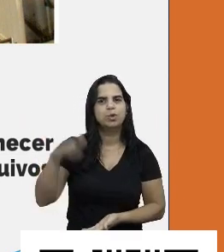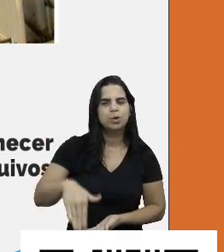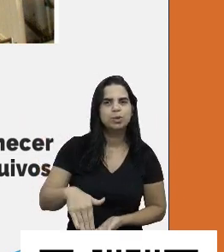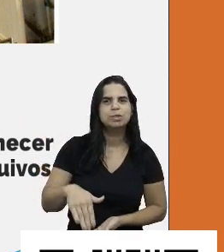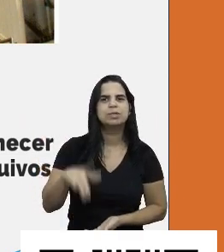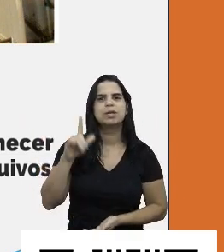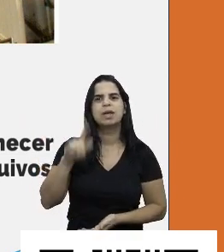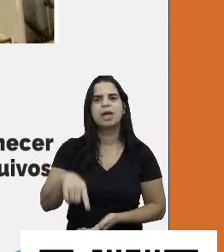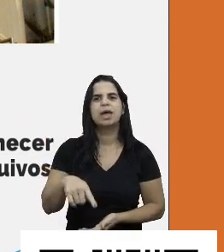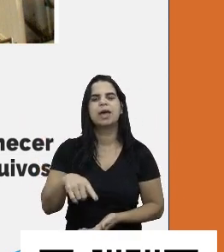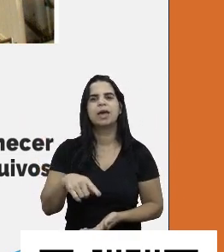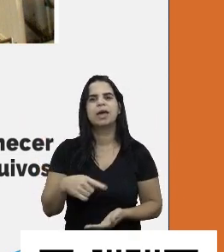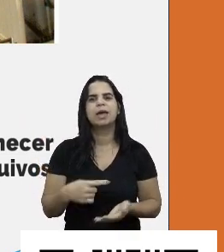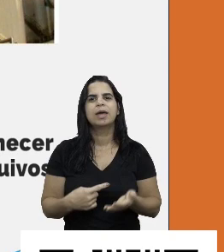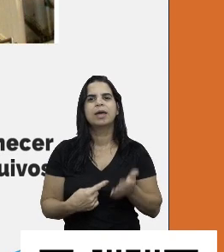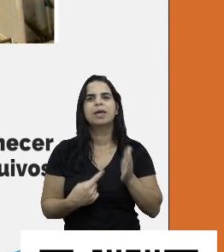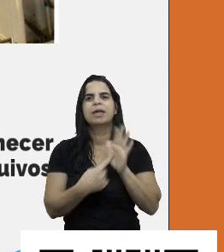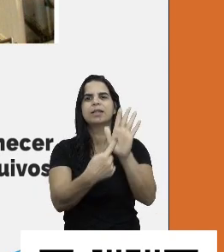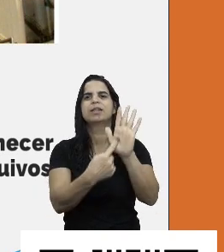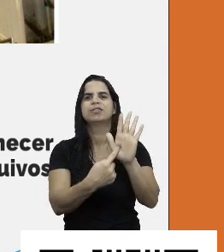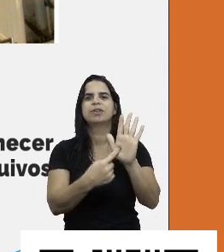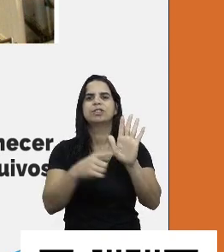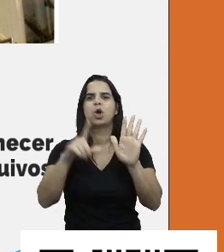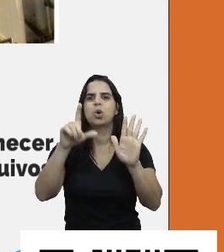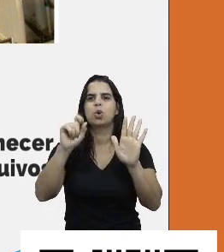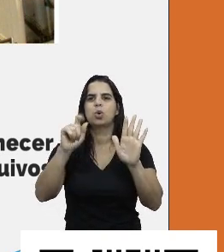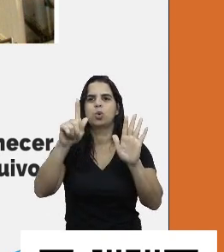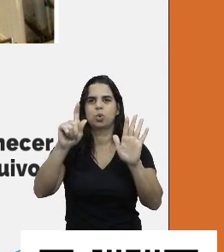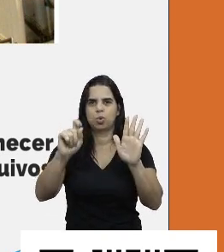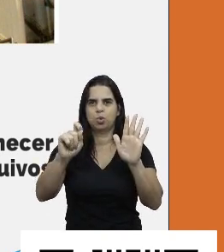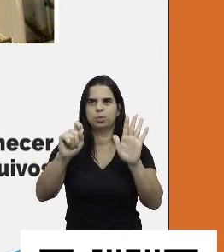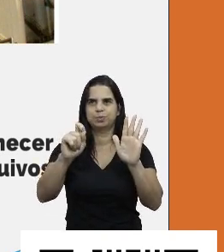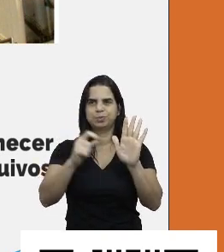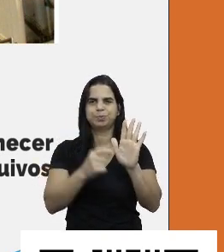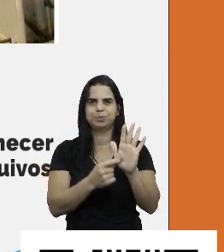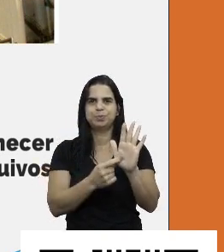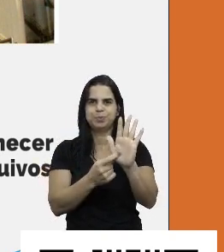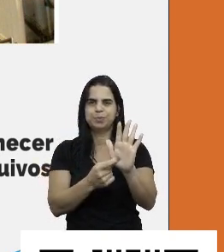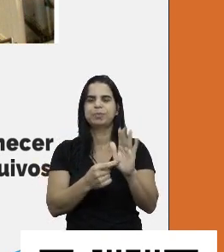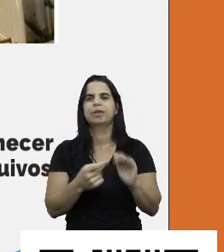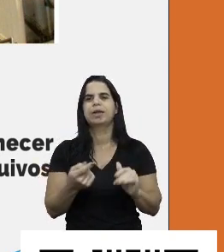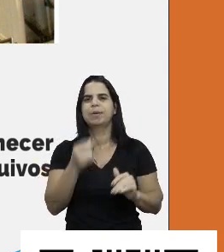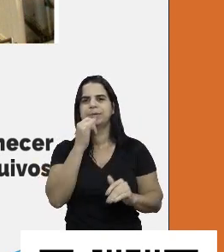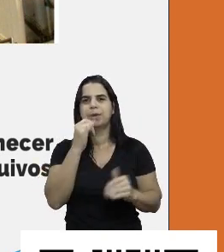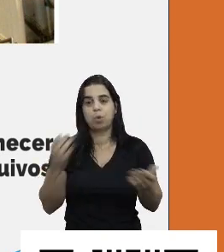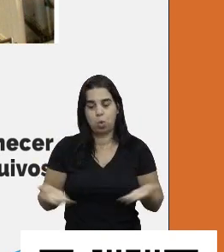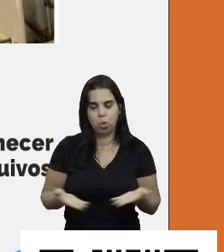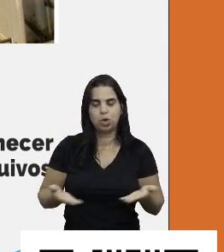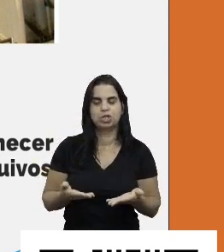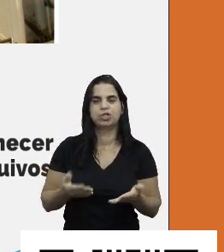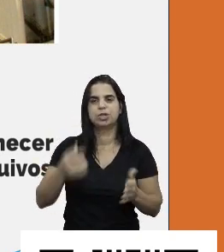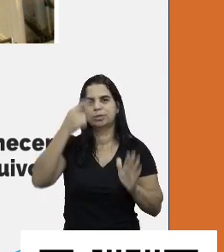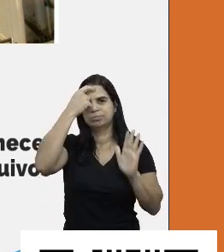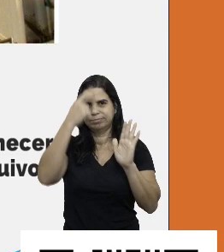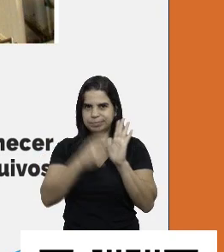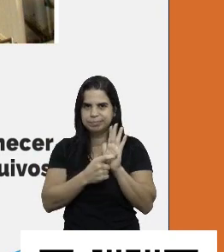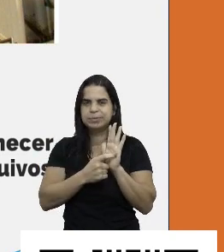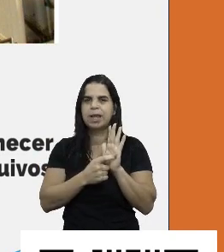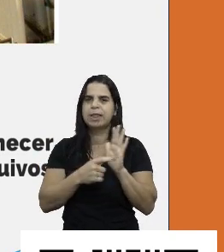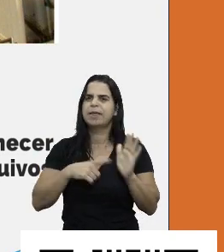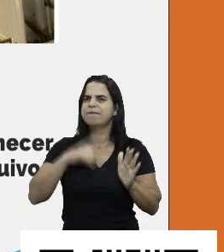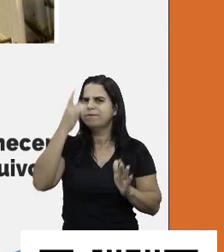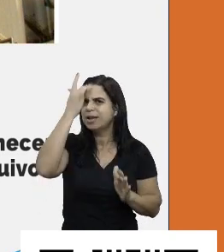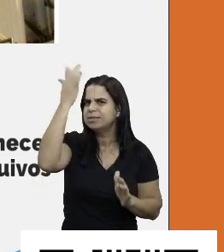identificação de logo então isso aqui pode servir para qualquer coisa também mas do mesmo jeito que hoje a Iara ela tem facilidade de identificar um rosto